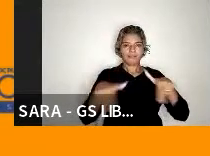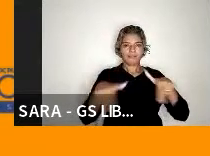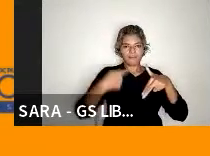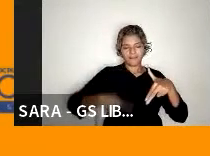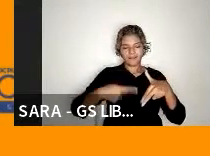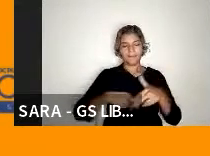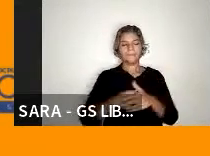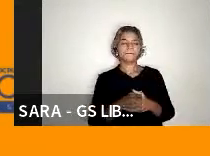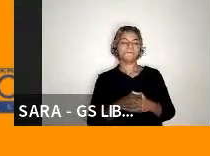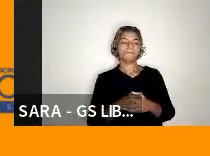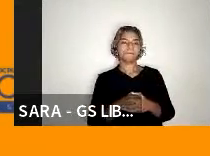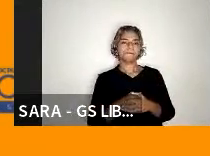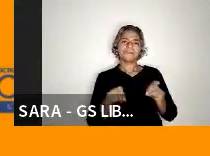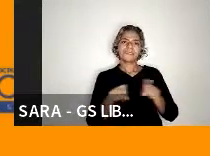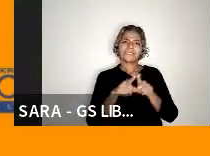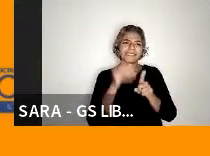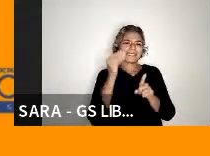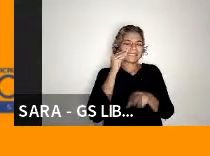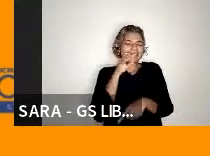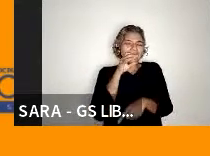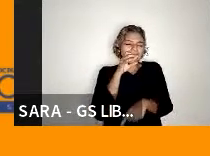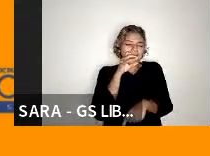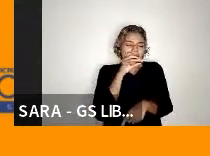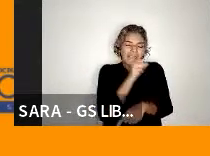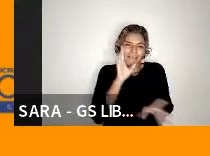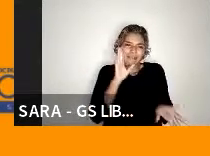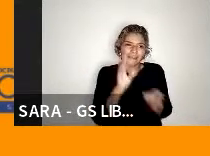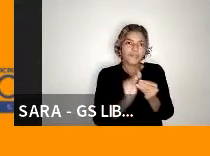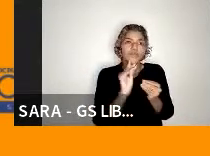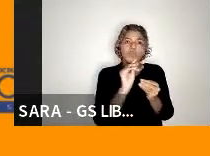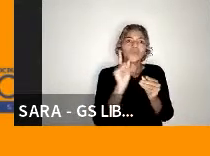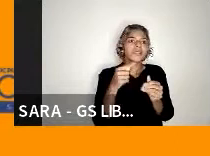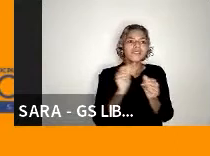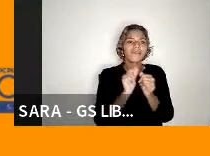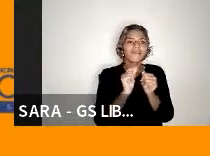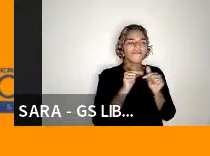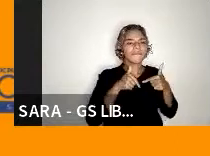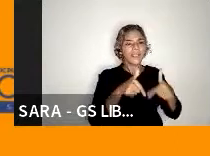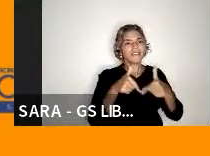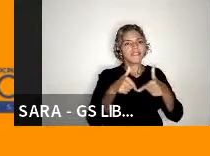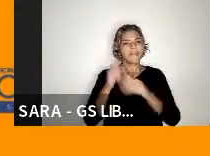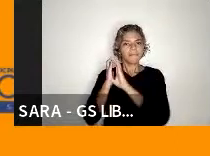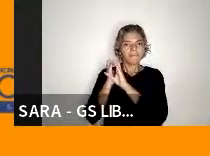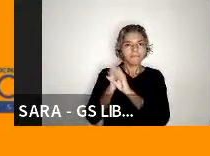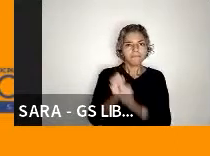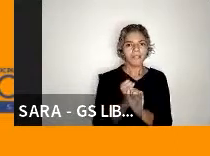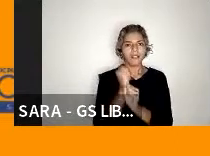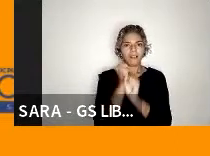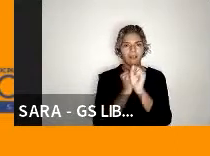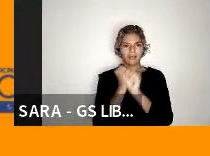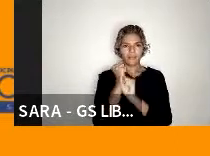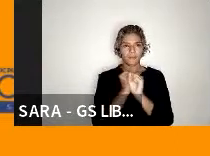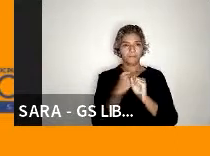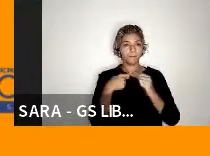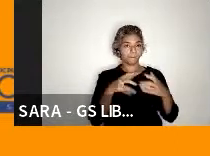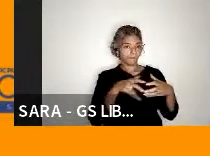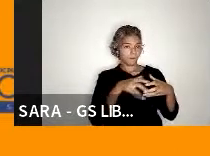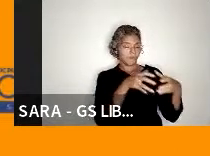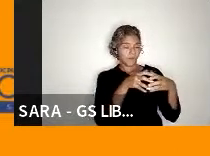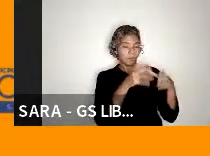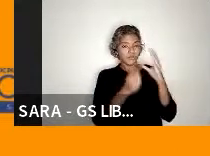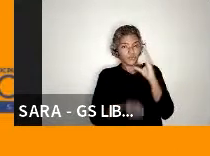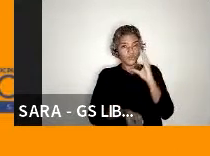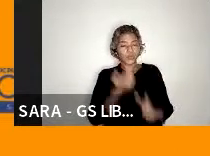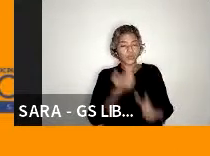rapidamente, tentando, né, situar vocês, né, do que a gente tem feito, né, ao longo desses anos, né, o comitê ele surge, na verdade,